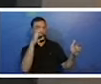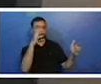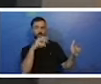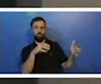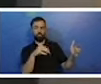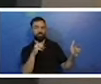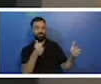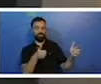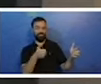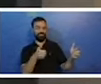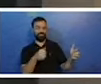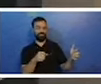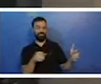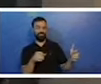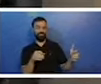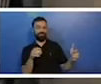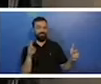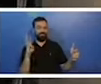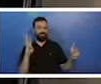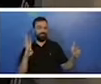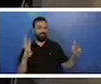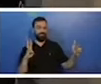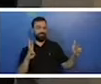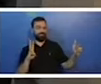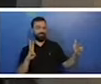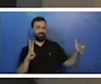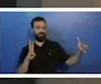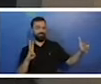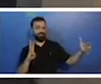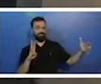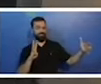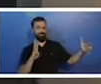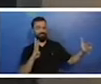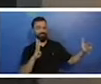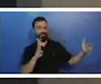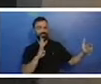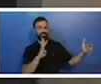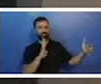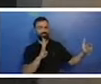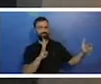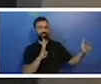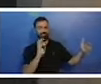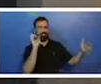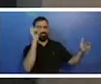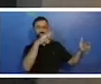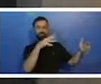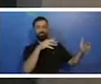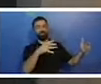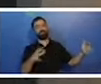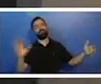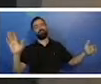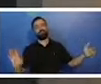com certeza muito bom hoje professor no quarto aqui em